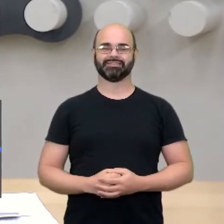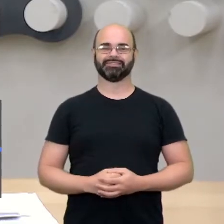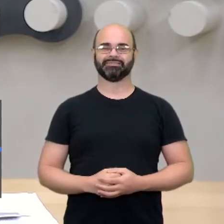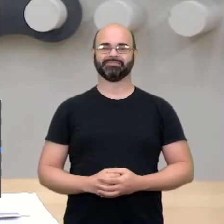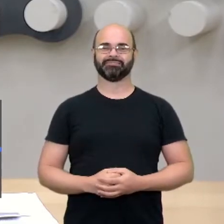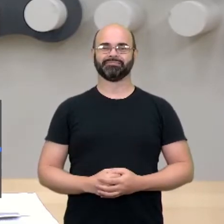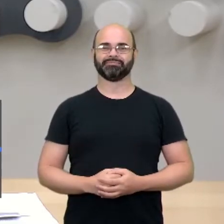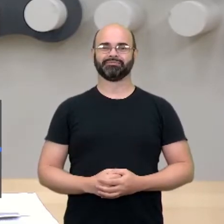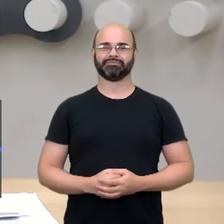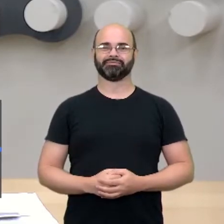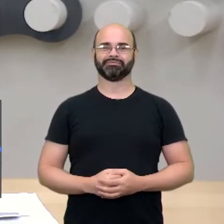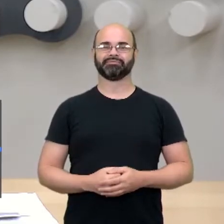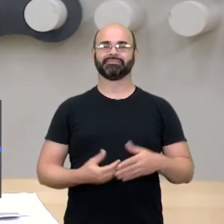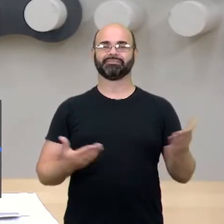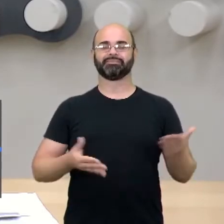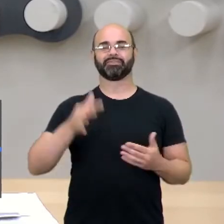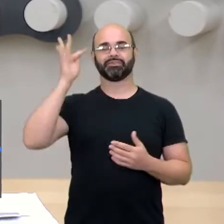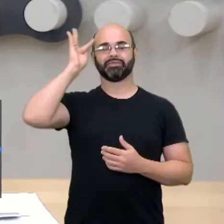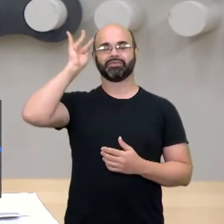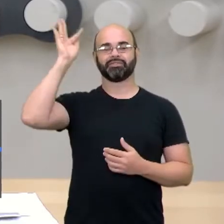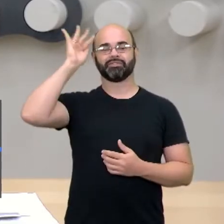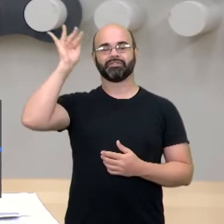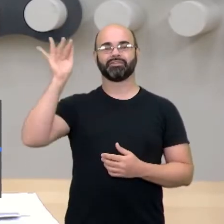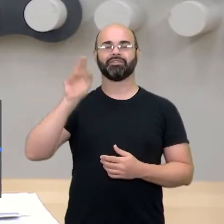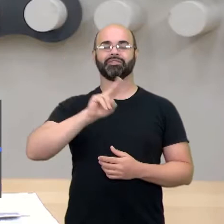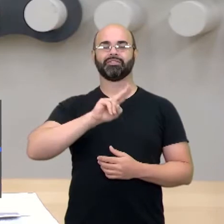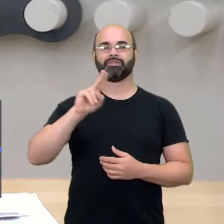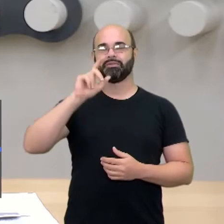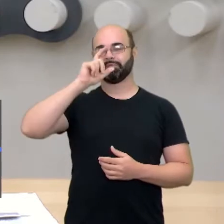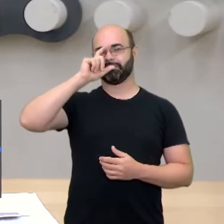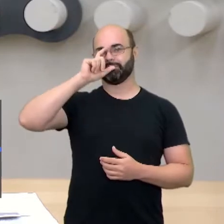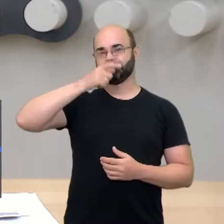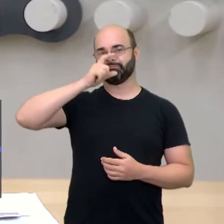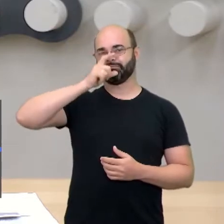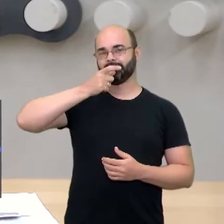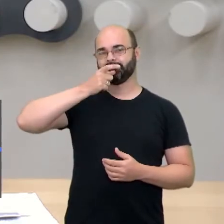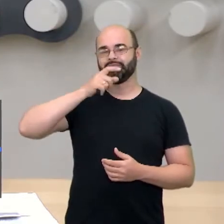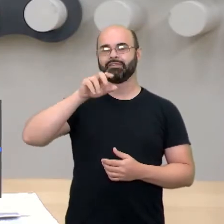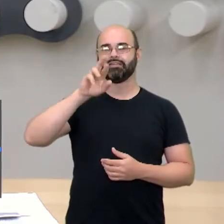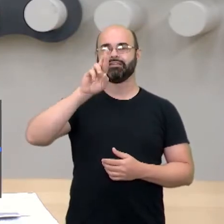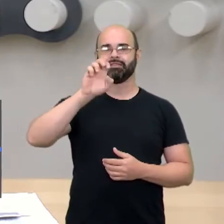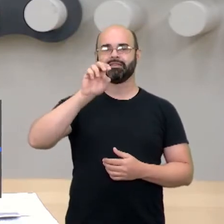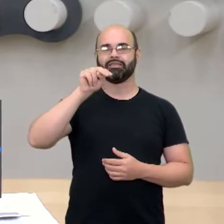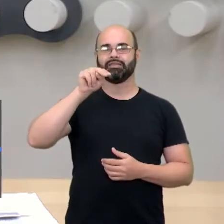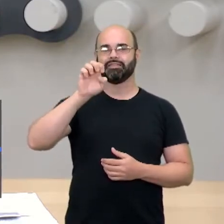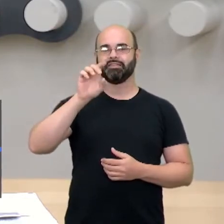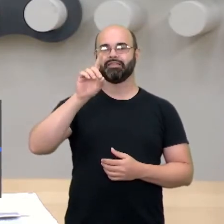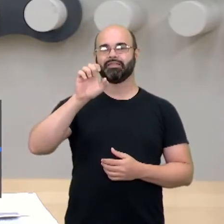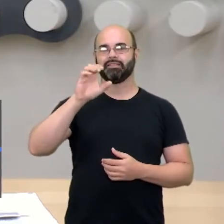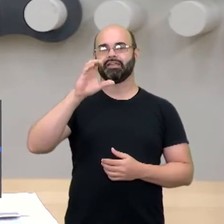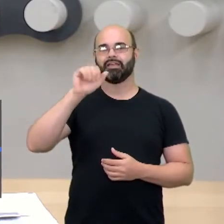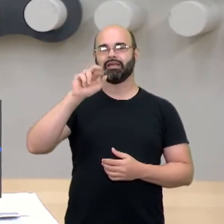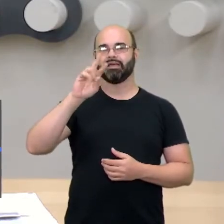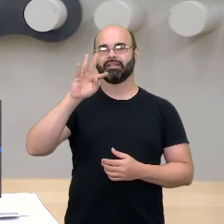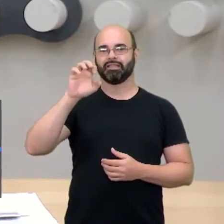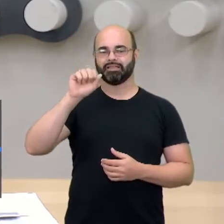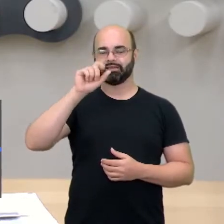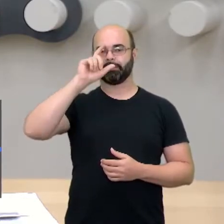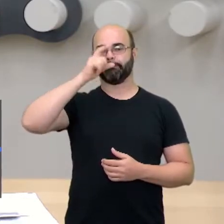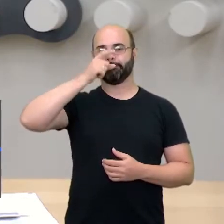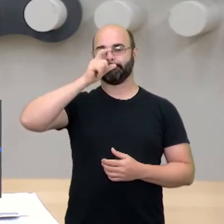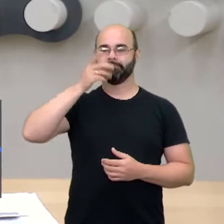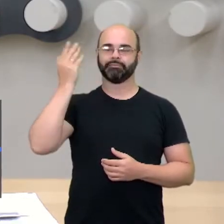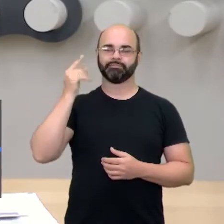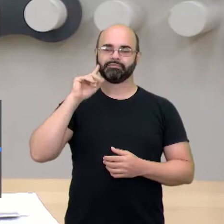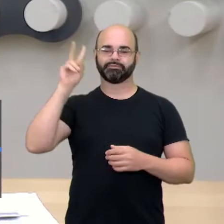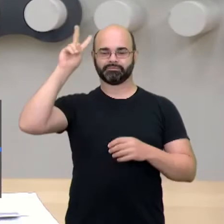conversar um pouquinho sobre um filósofo chamado o Renê de kart e a corrente filosófica a qual ele se filiava